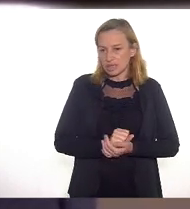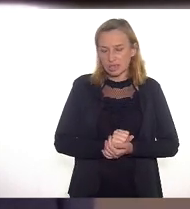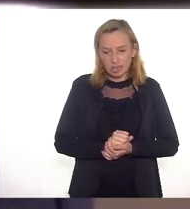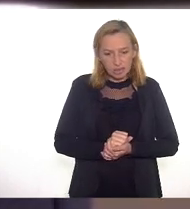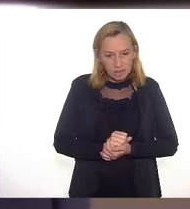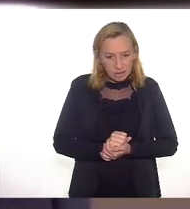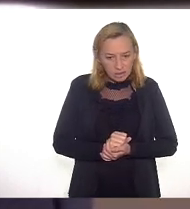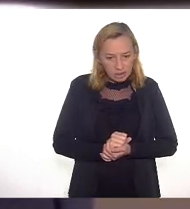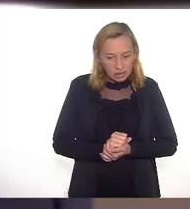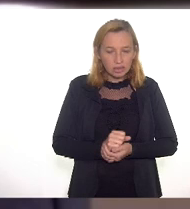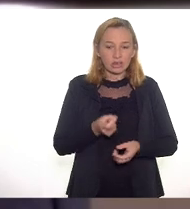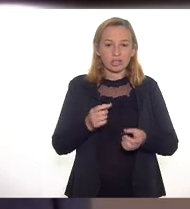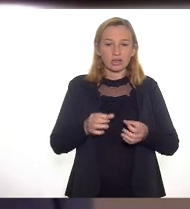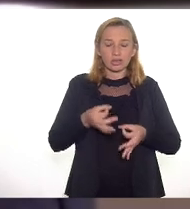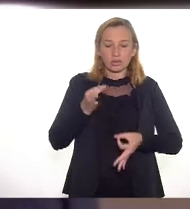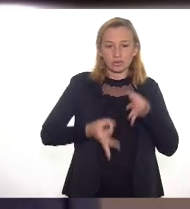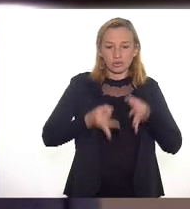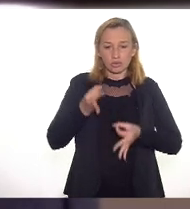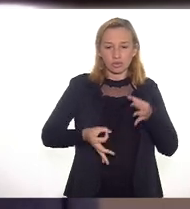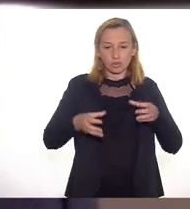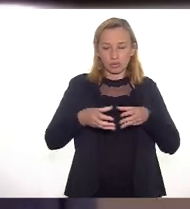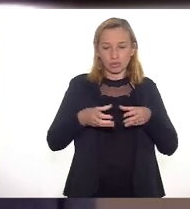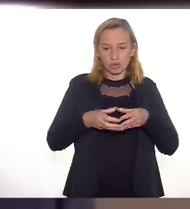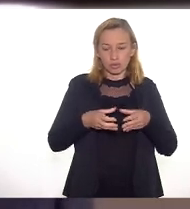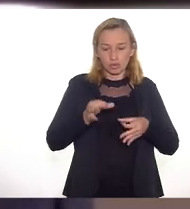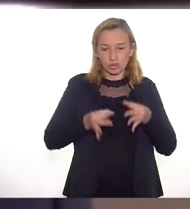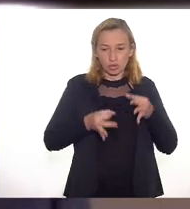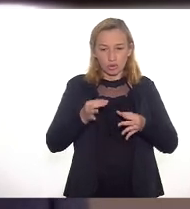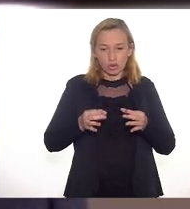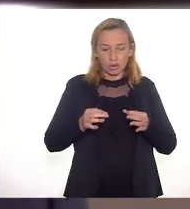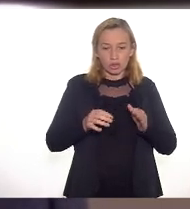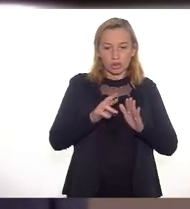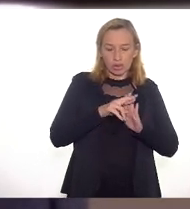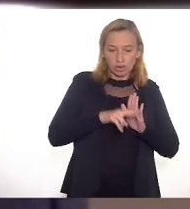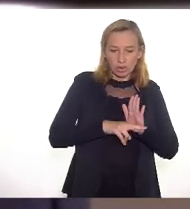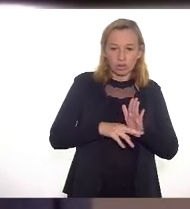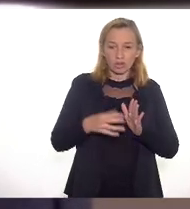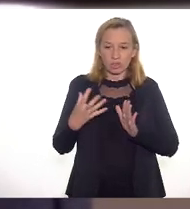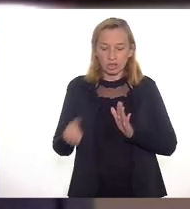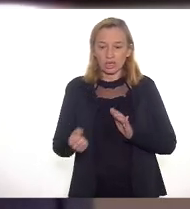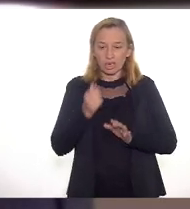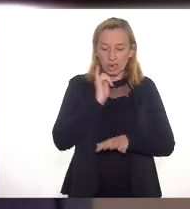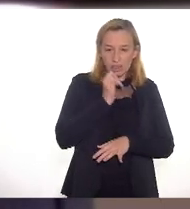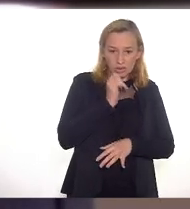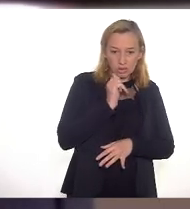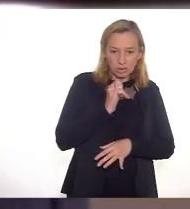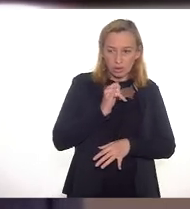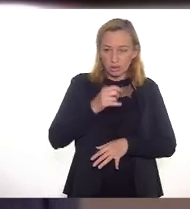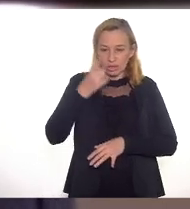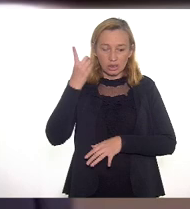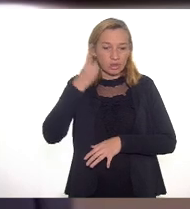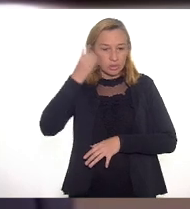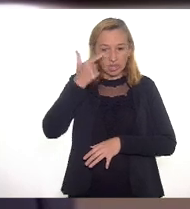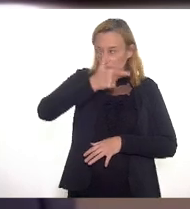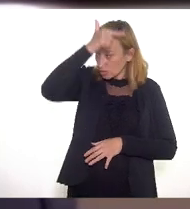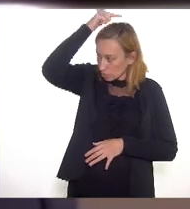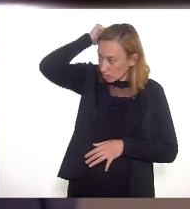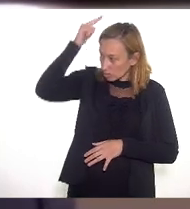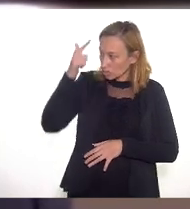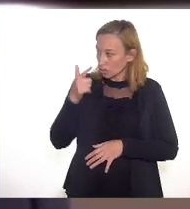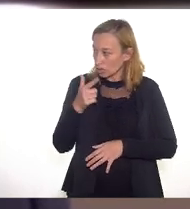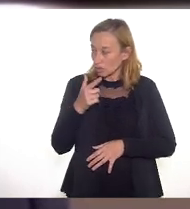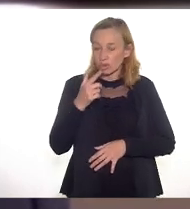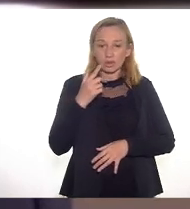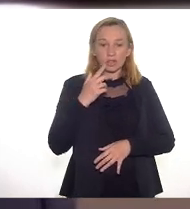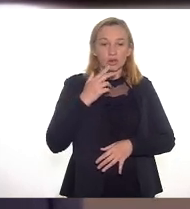Comissão de Constituição e Justiça pela juridicidade e normas internas e proporções externas favorável. Relatores, deputado Luiz Paulo e Rosenberg Reis. Pendendo de